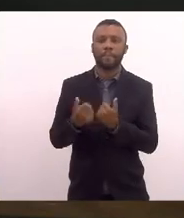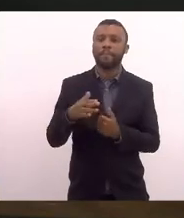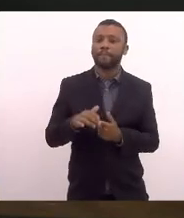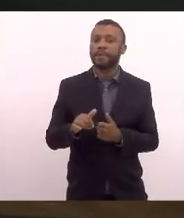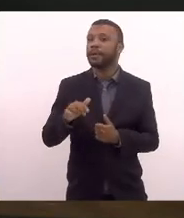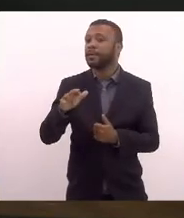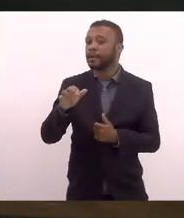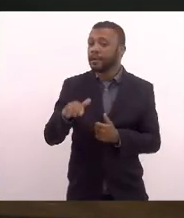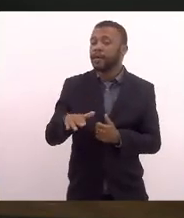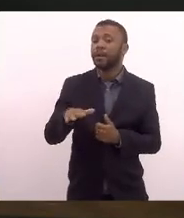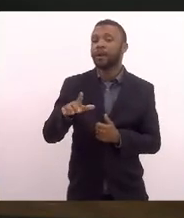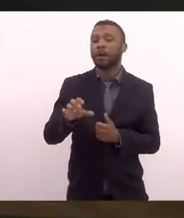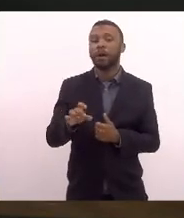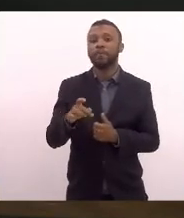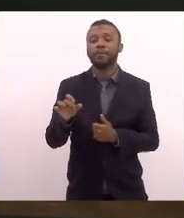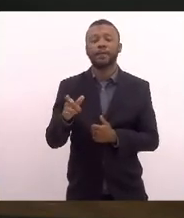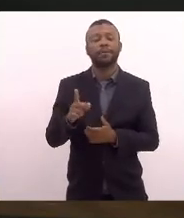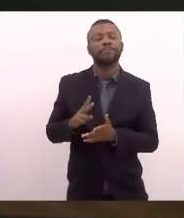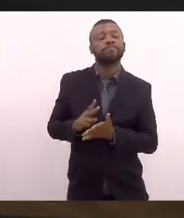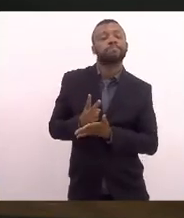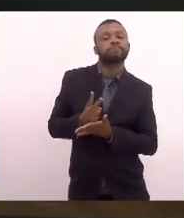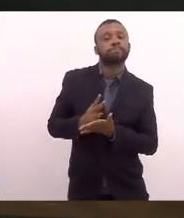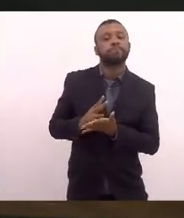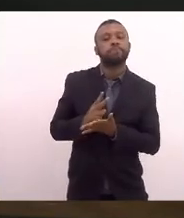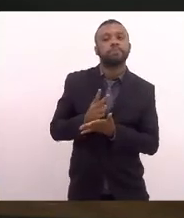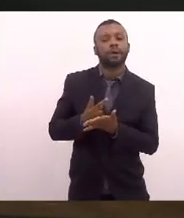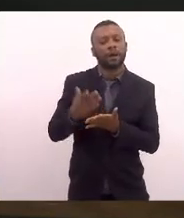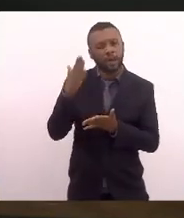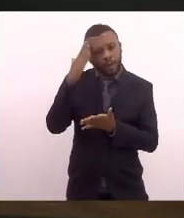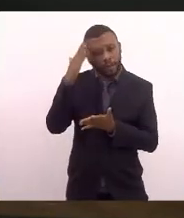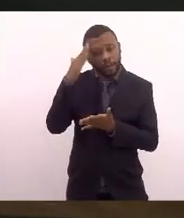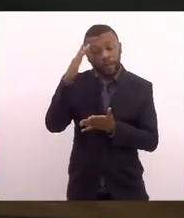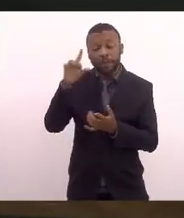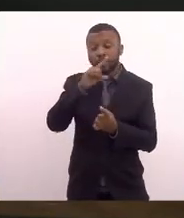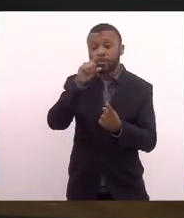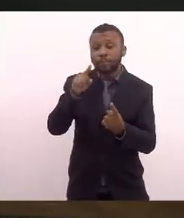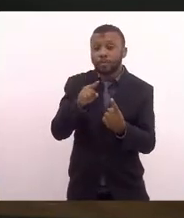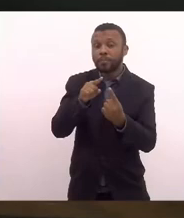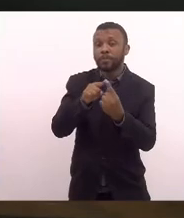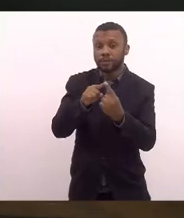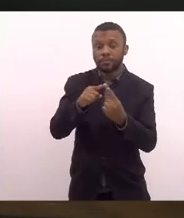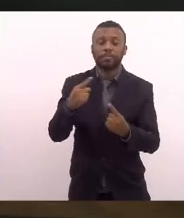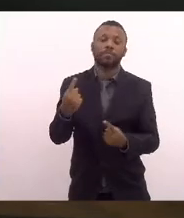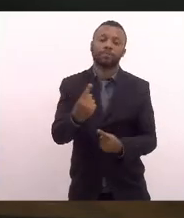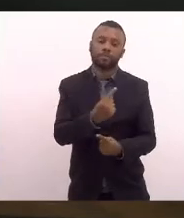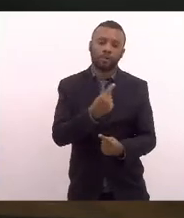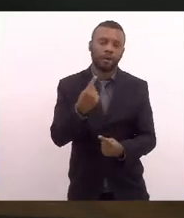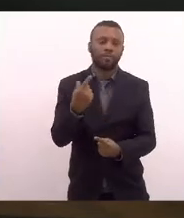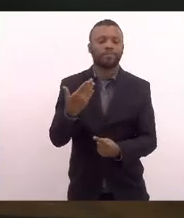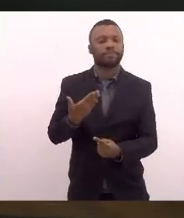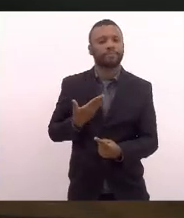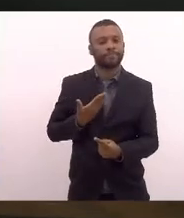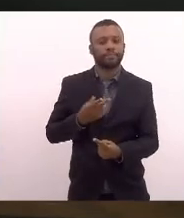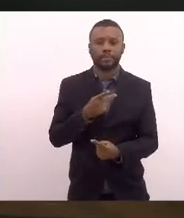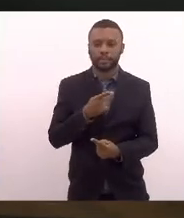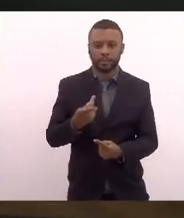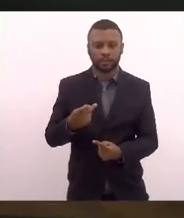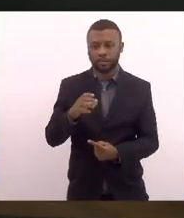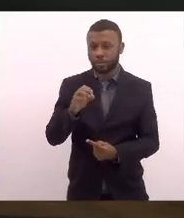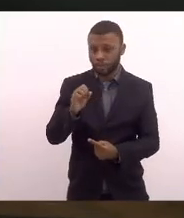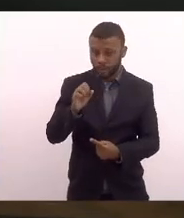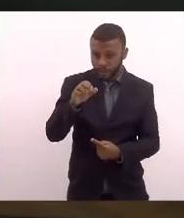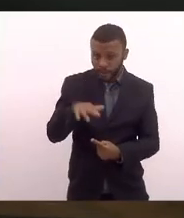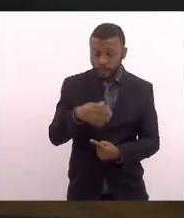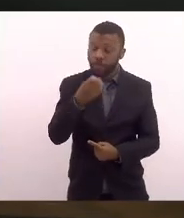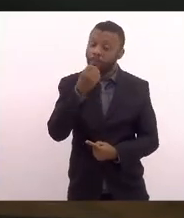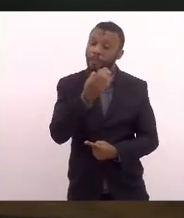também fiquei incomodada, Miriam. Eu sei que a intenção do nosso querido presidente do COSEMES foi